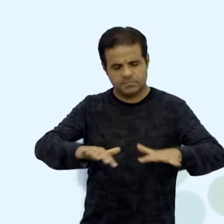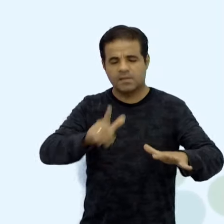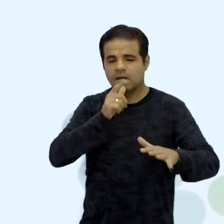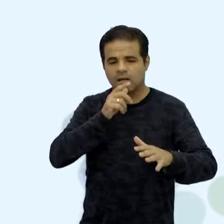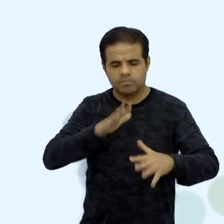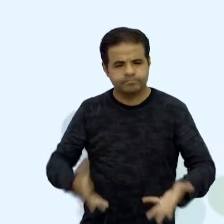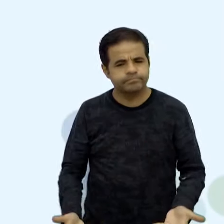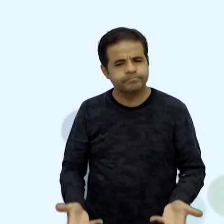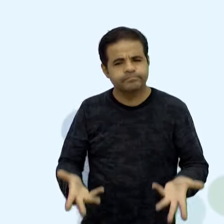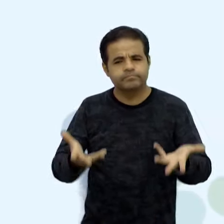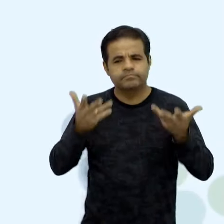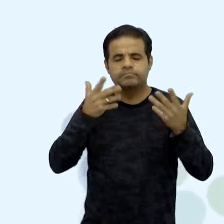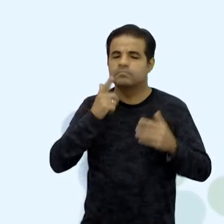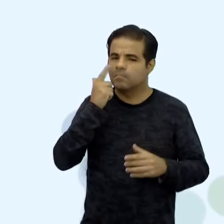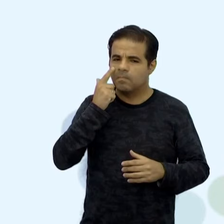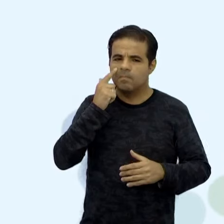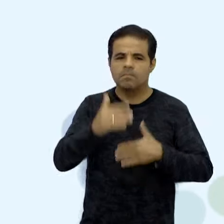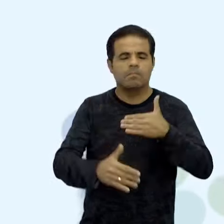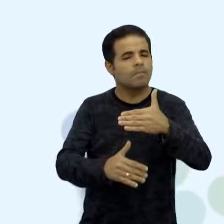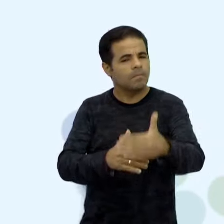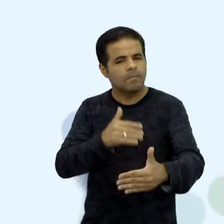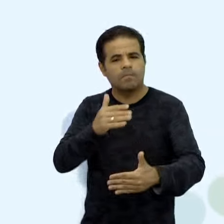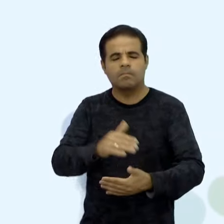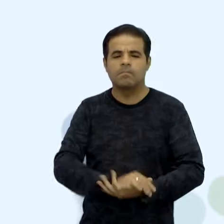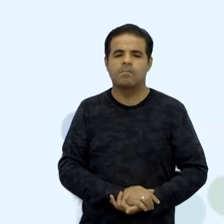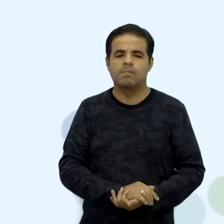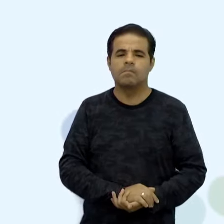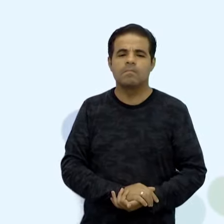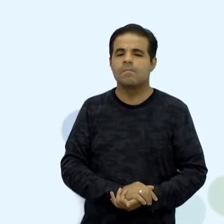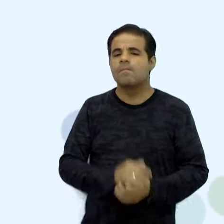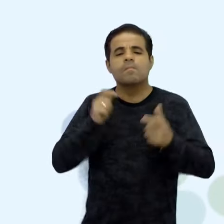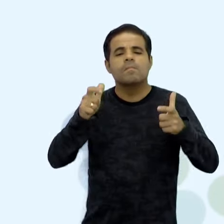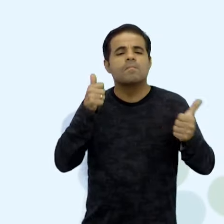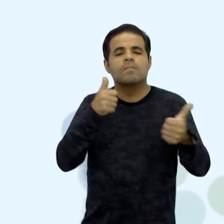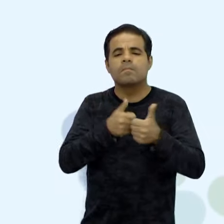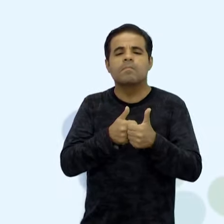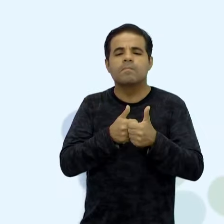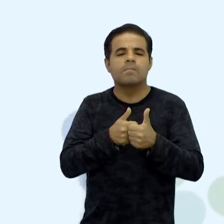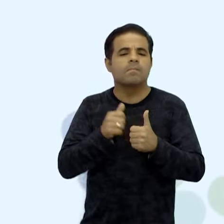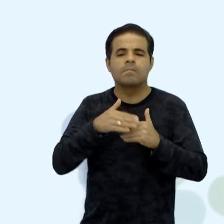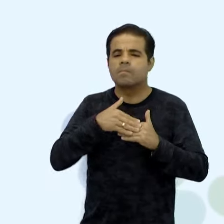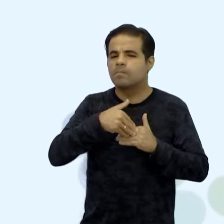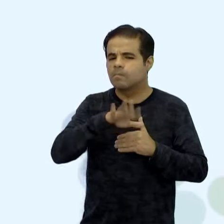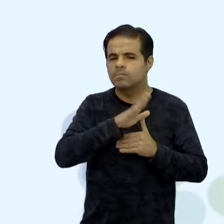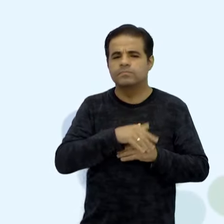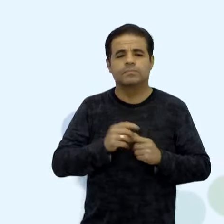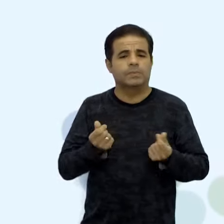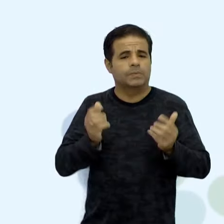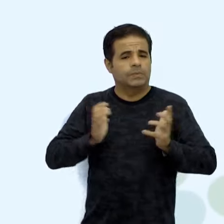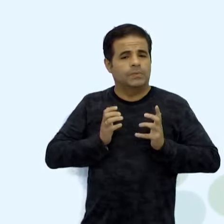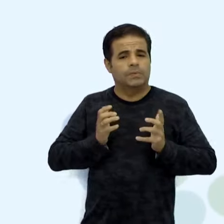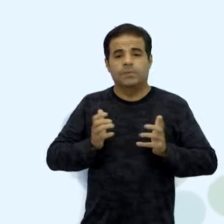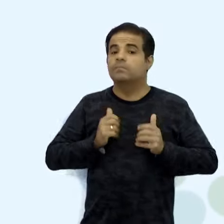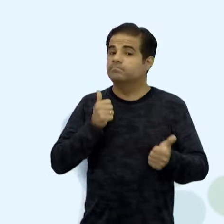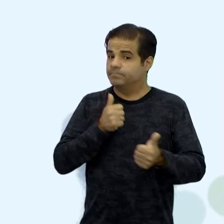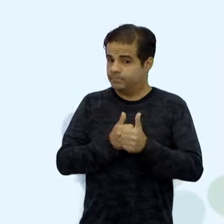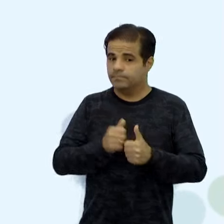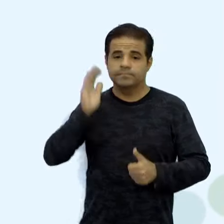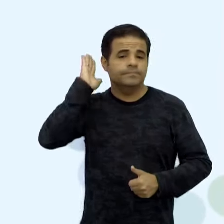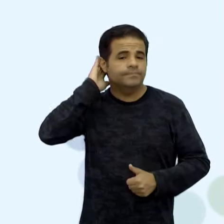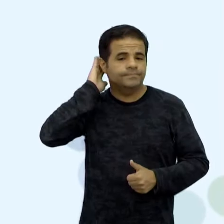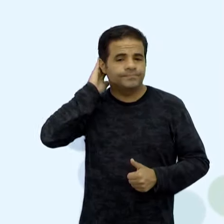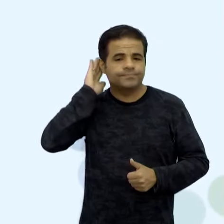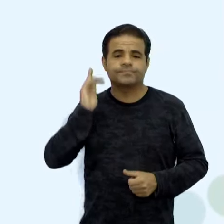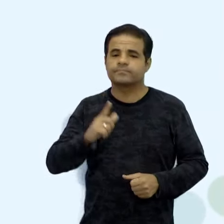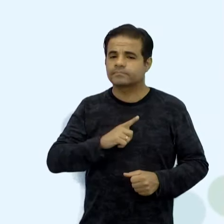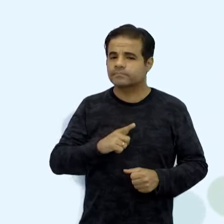alagadiça. Vamos avançar. A vila fica próxima a um dos bairros mais ricos da capital